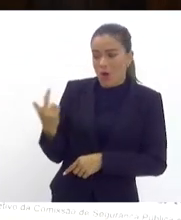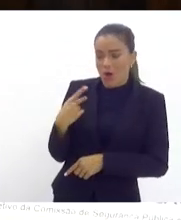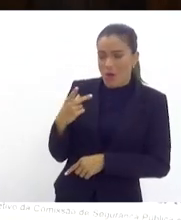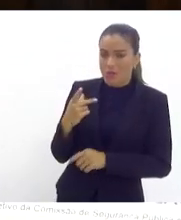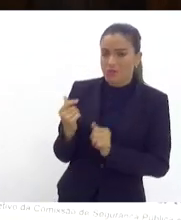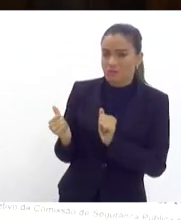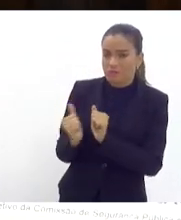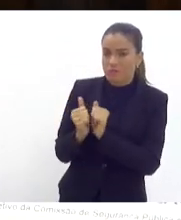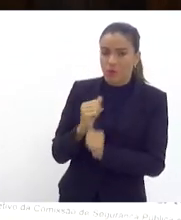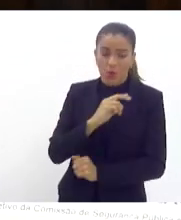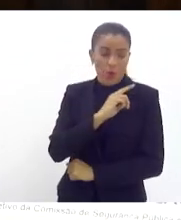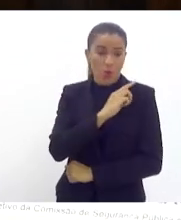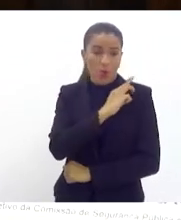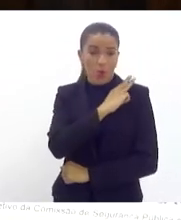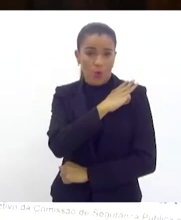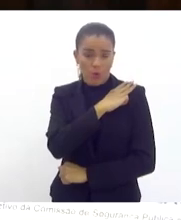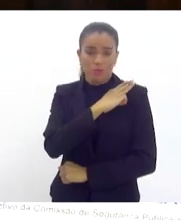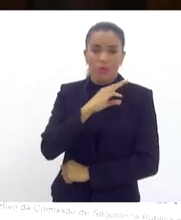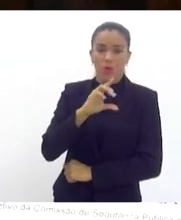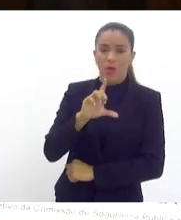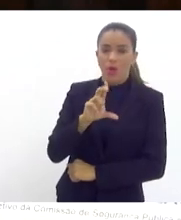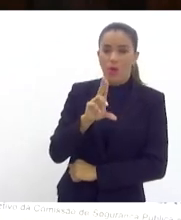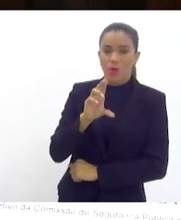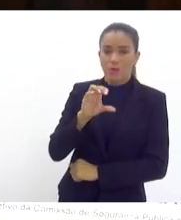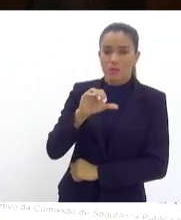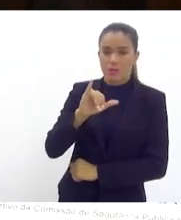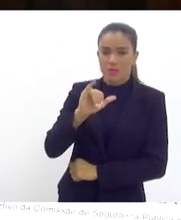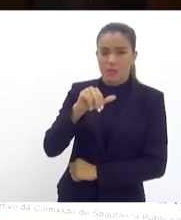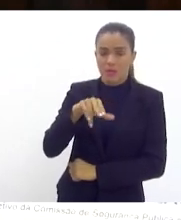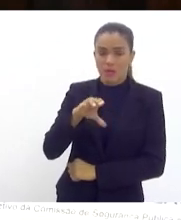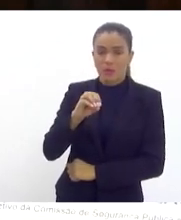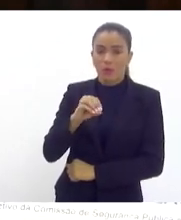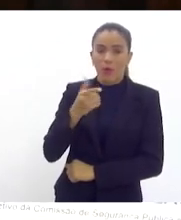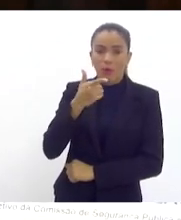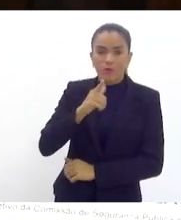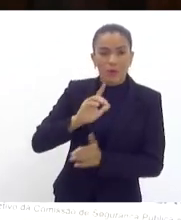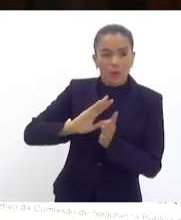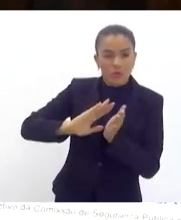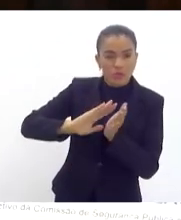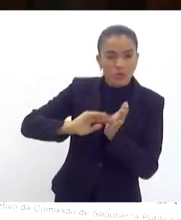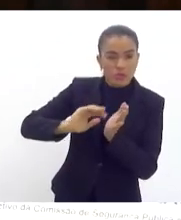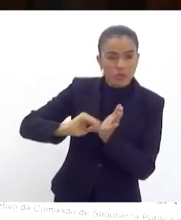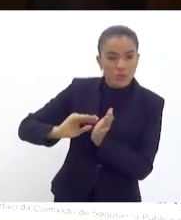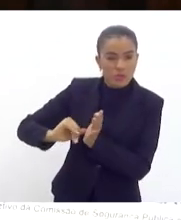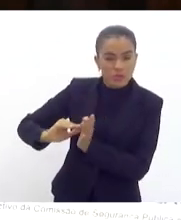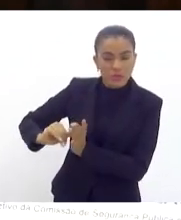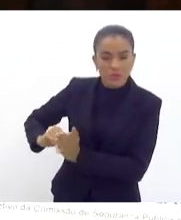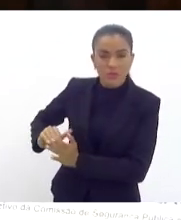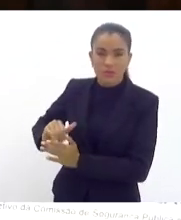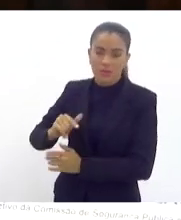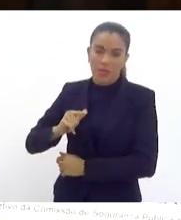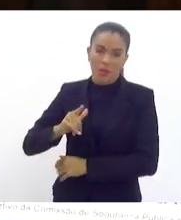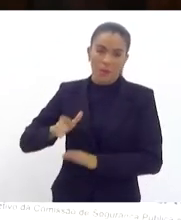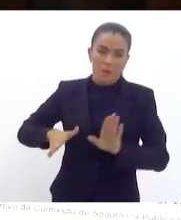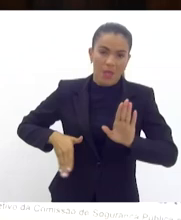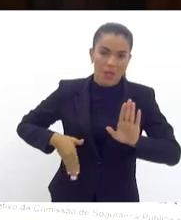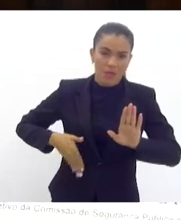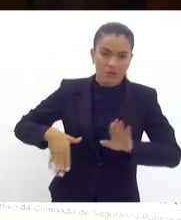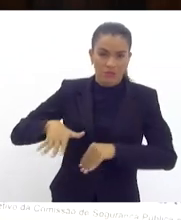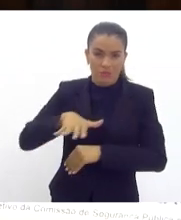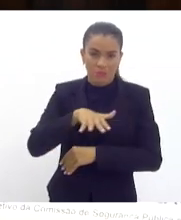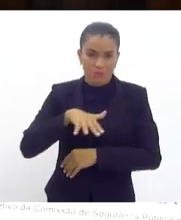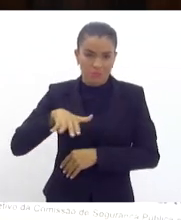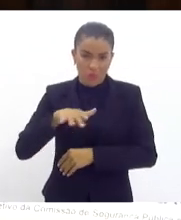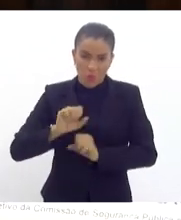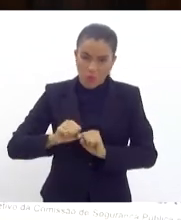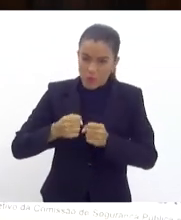época com a delegacia nós conseguimos e tirando aqueles marginais dali até que num esforço com